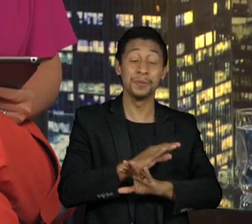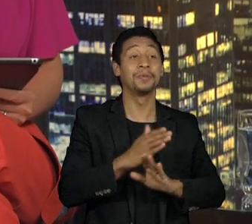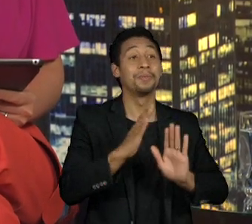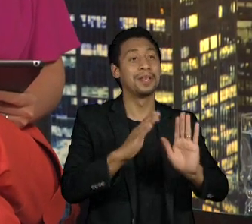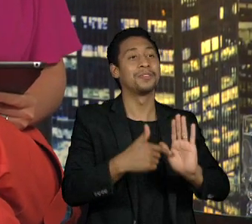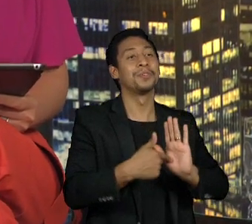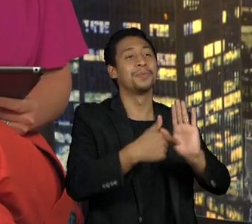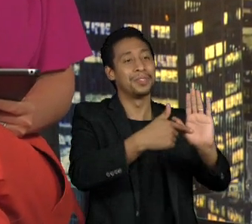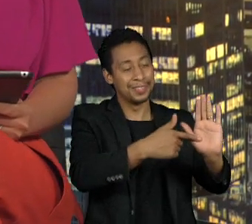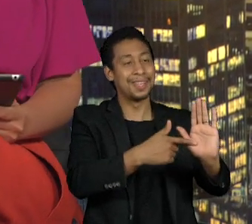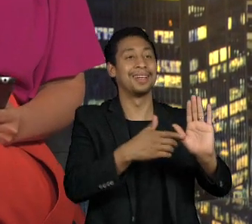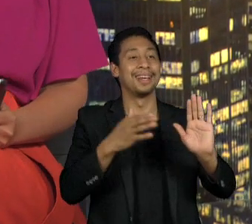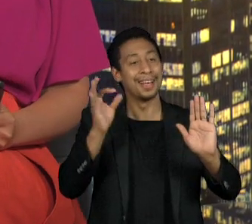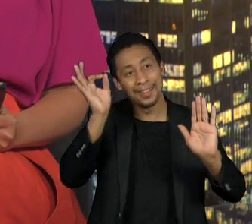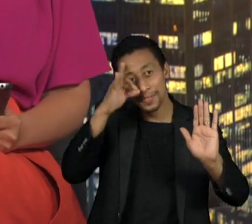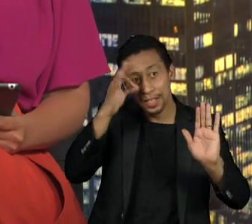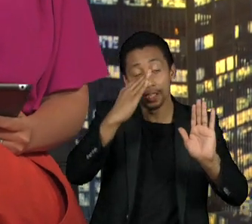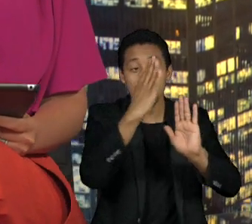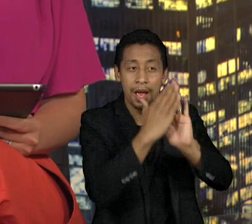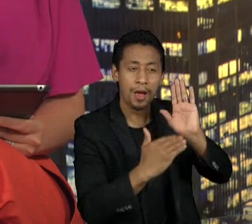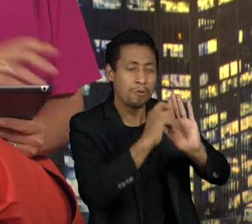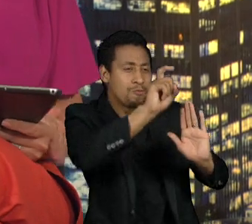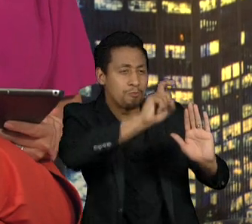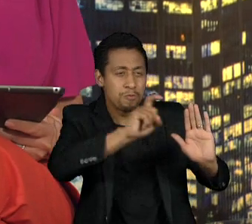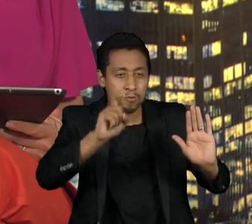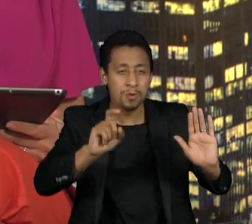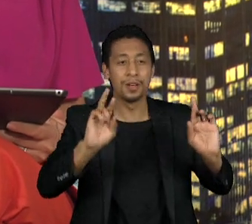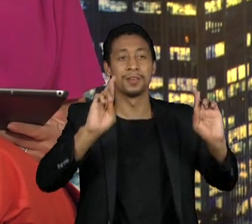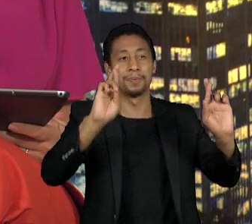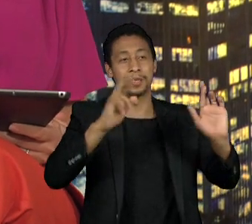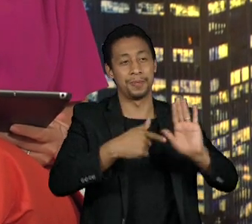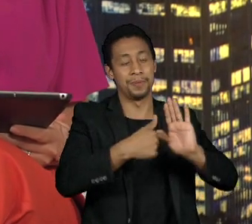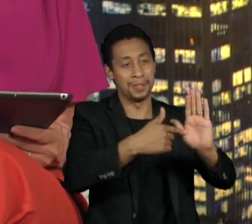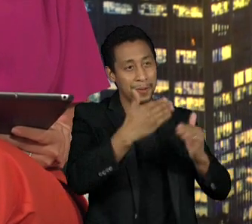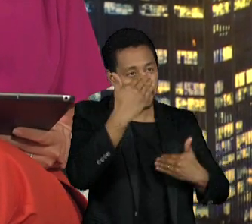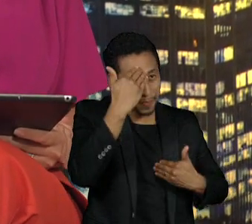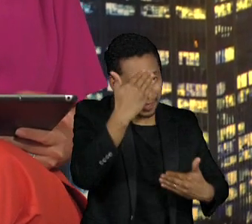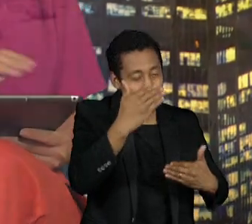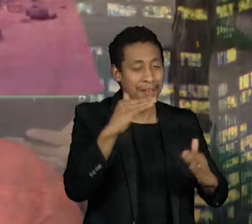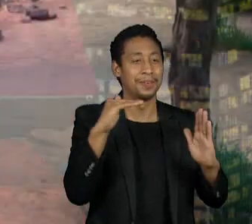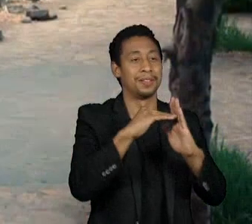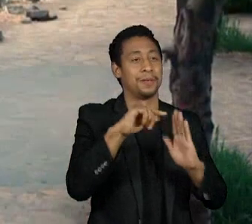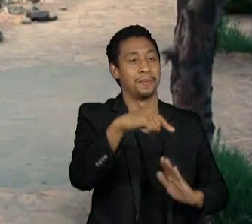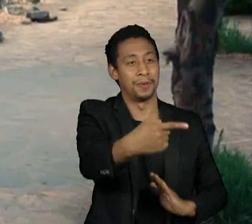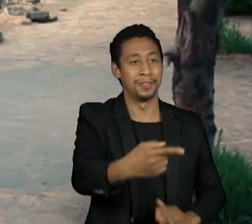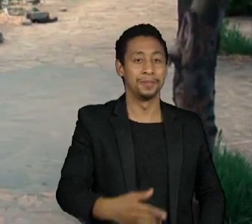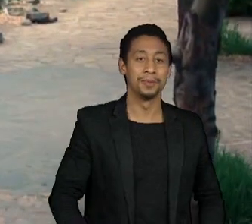Shamsia Hassani para inspirar e trazer esperança para as mulheres. Obrigada pela sua companhia. Até a próxima.